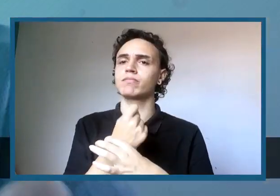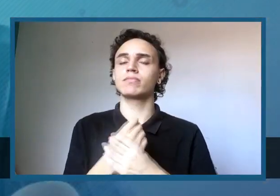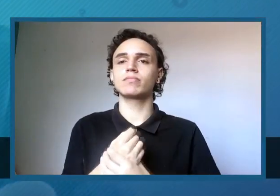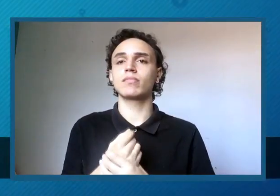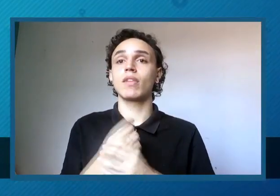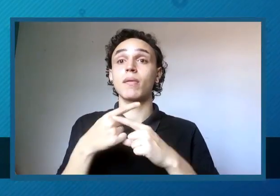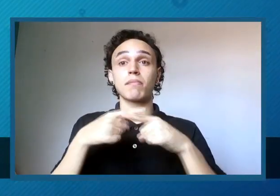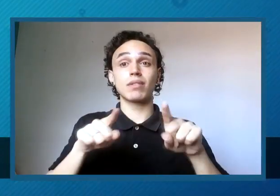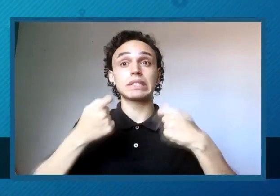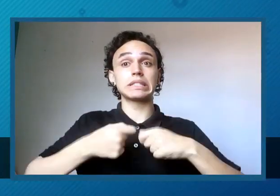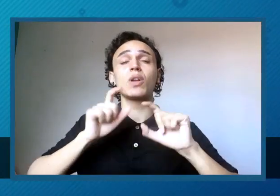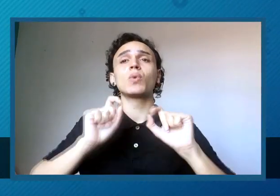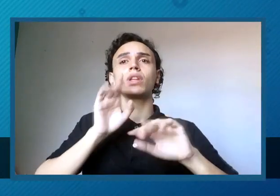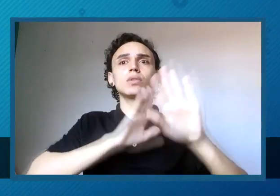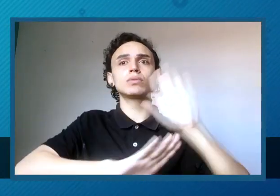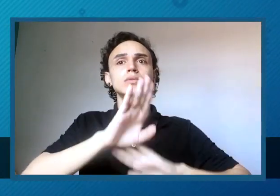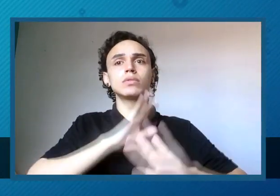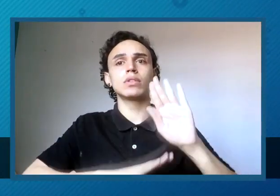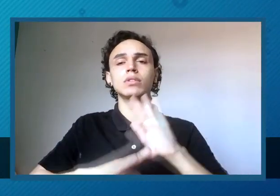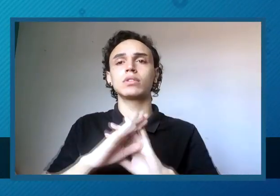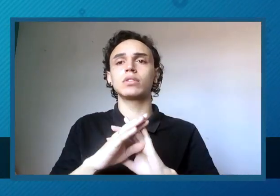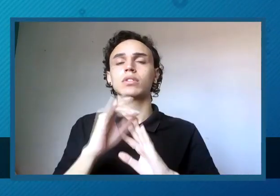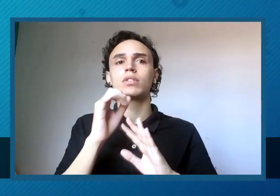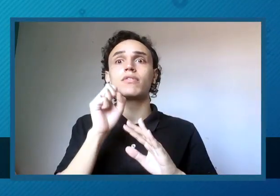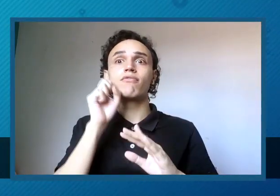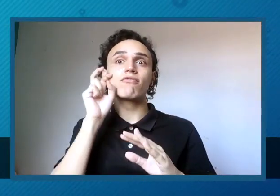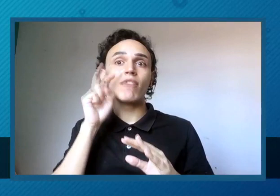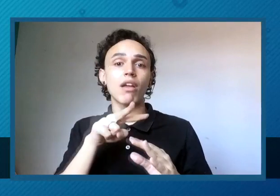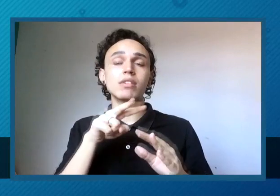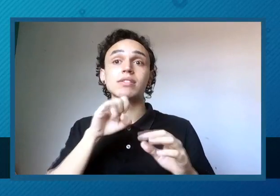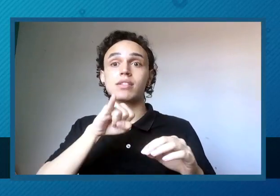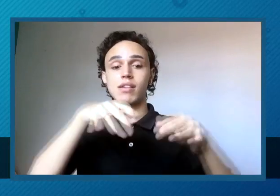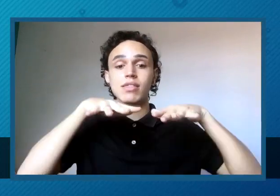não tenha furos que você consiga observar claramente.